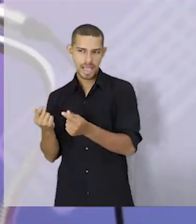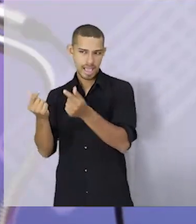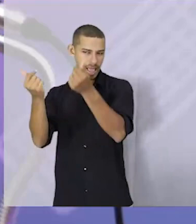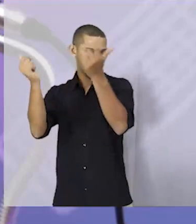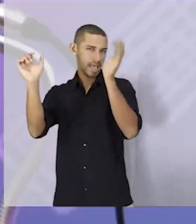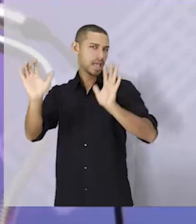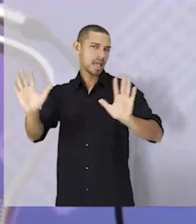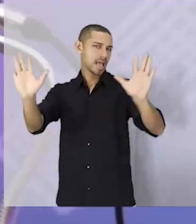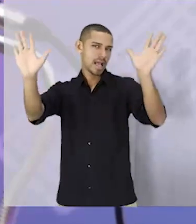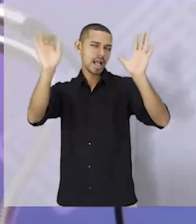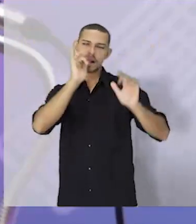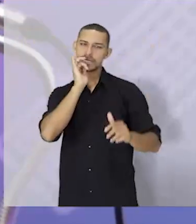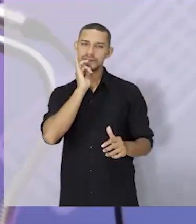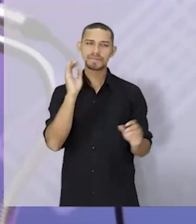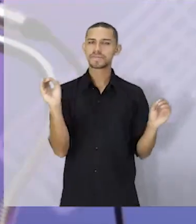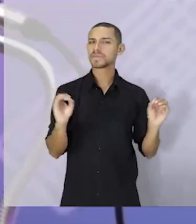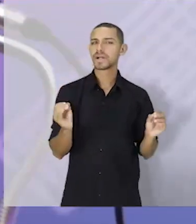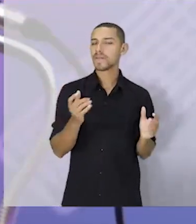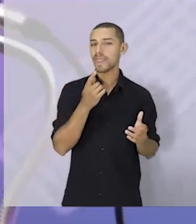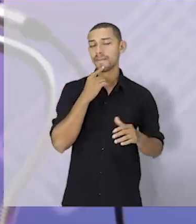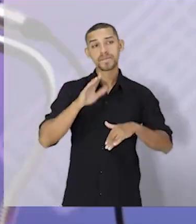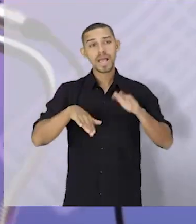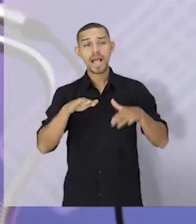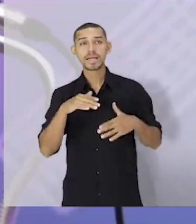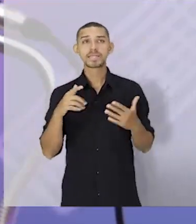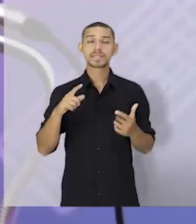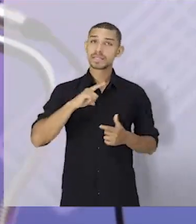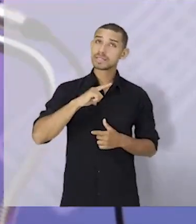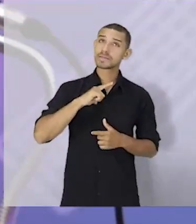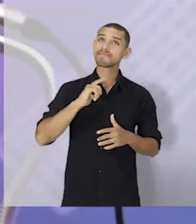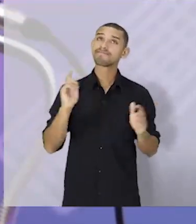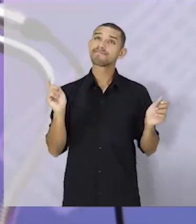você... Às vezes você está ali até